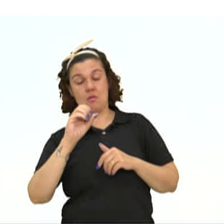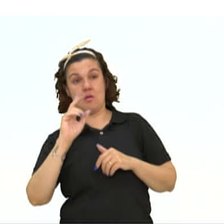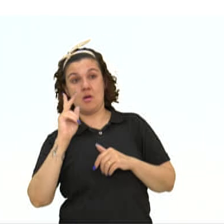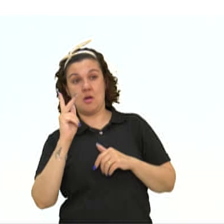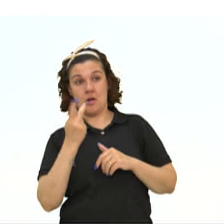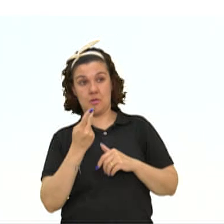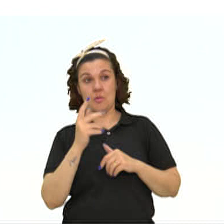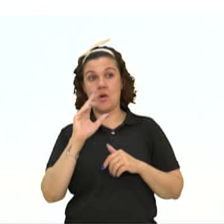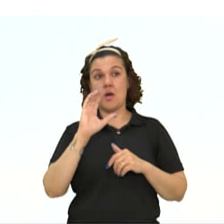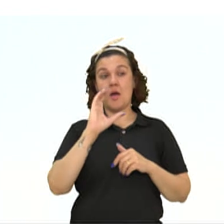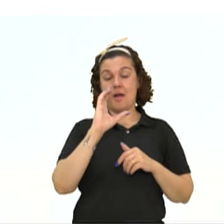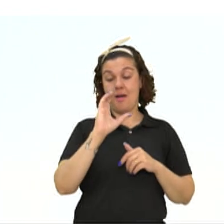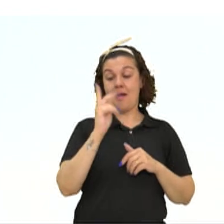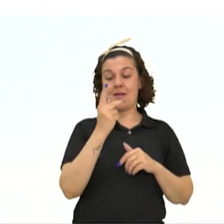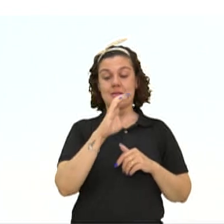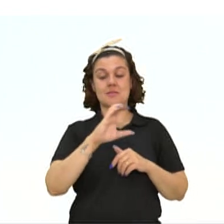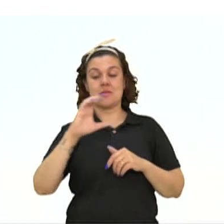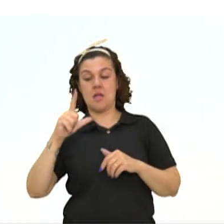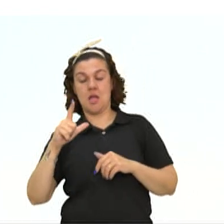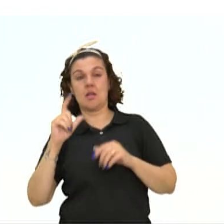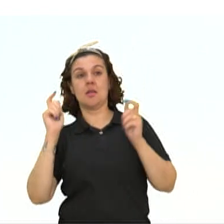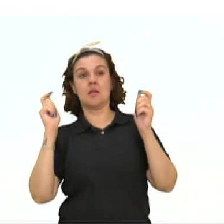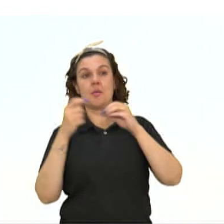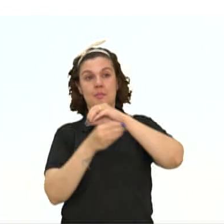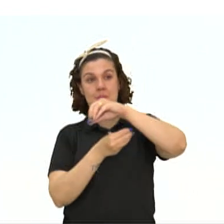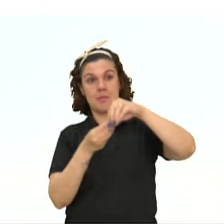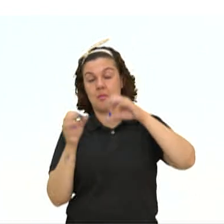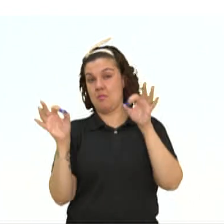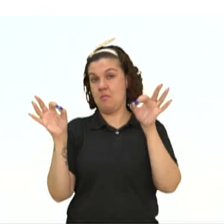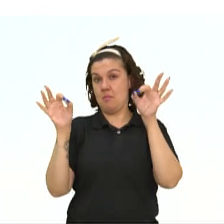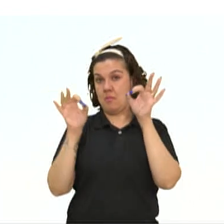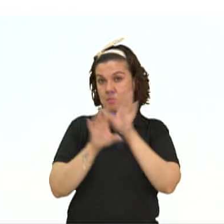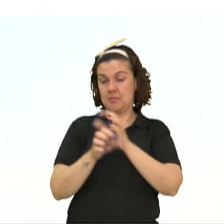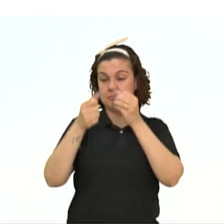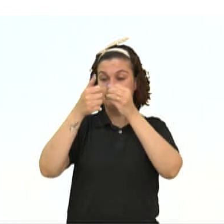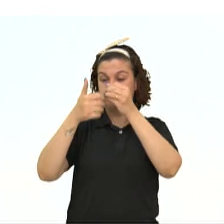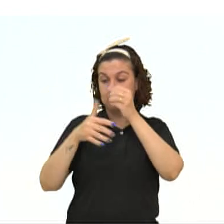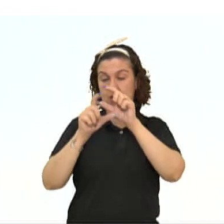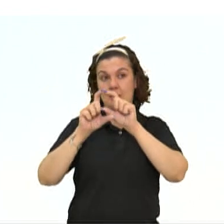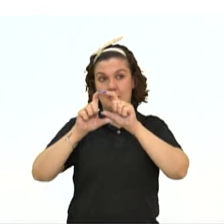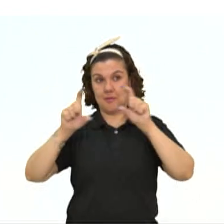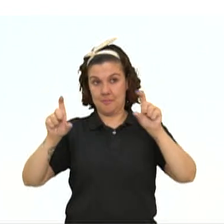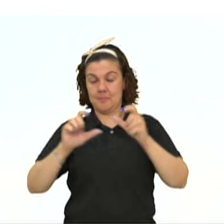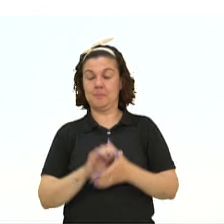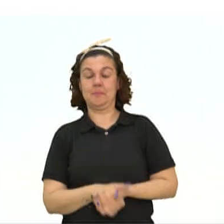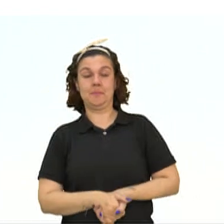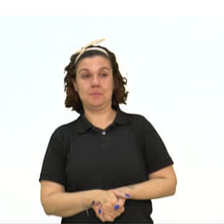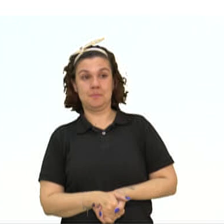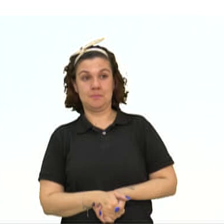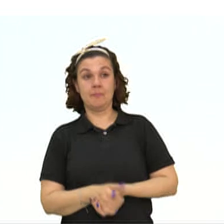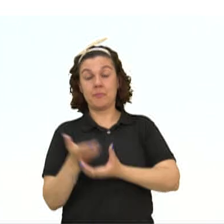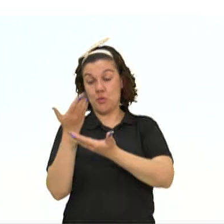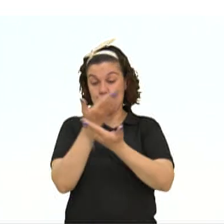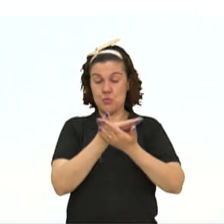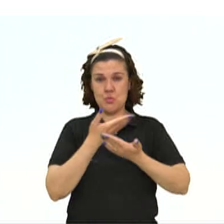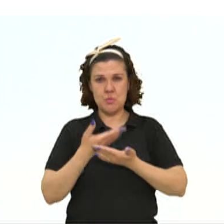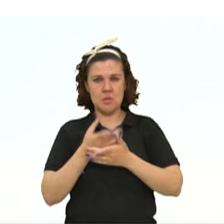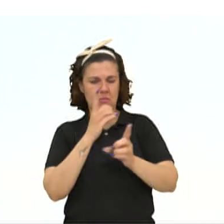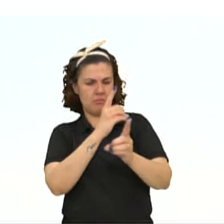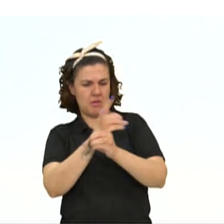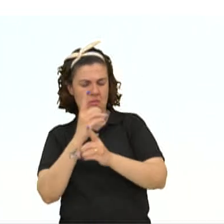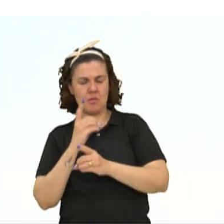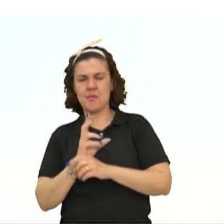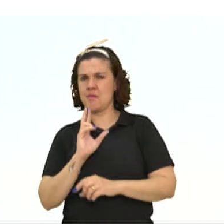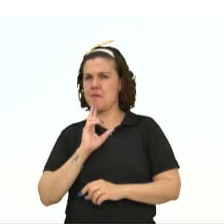com HCl suficiente para a reação completa, representada na equação abaixo. Um estudante encontrou para